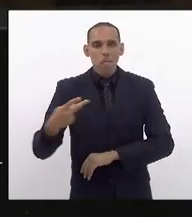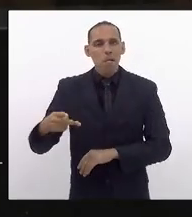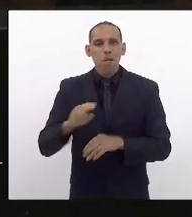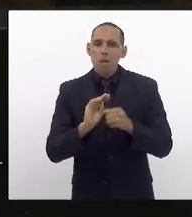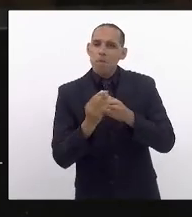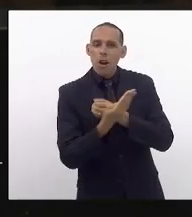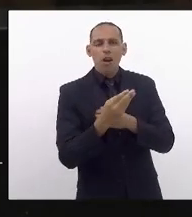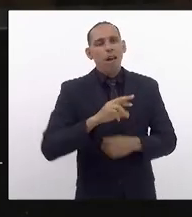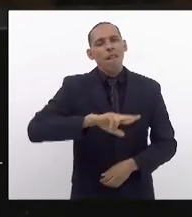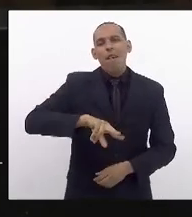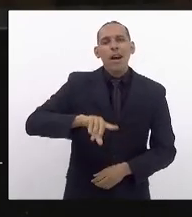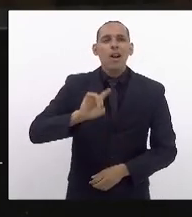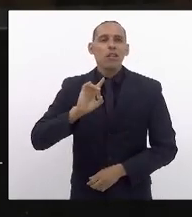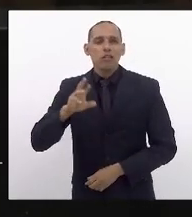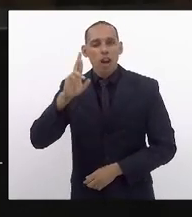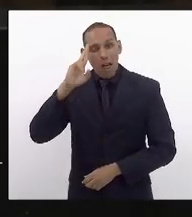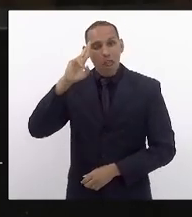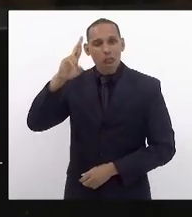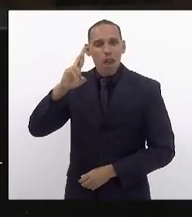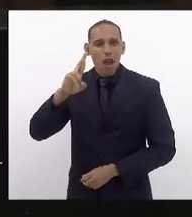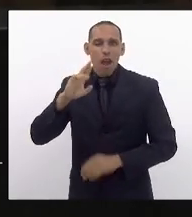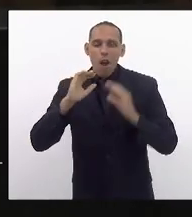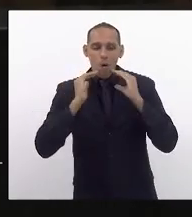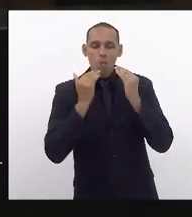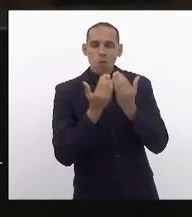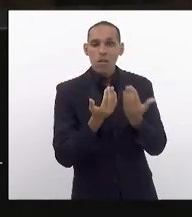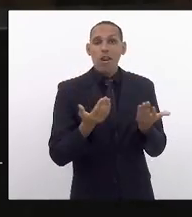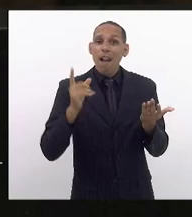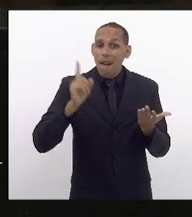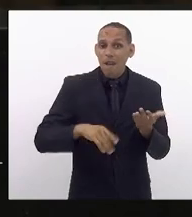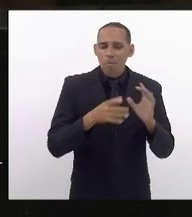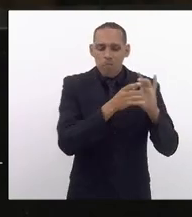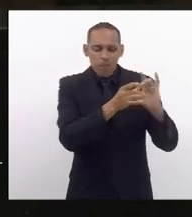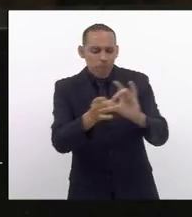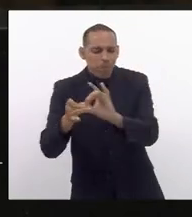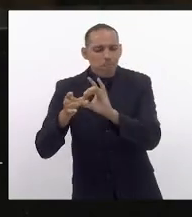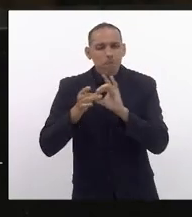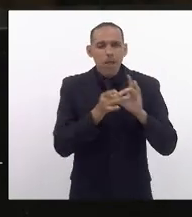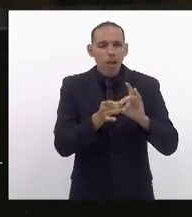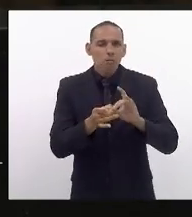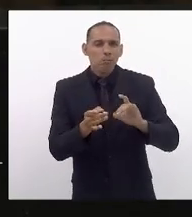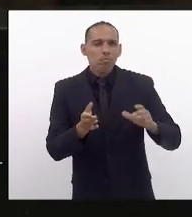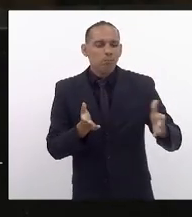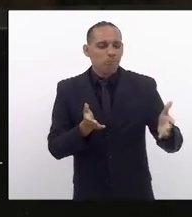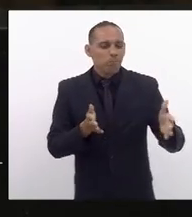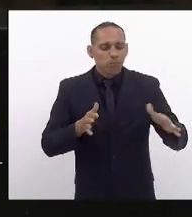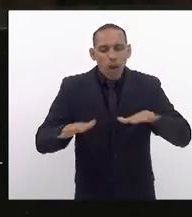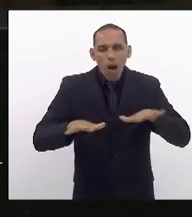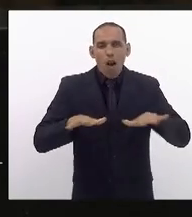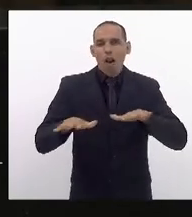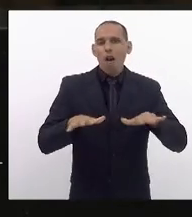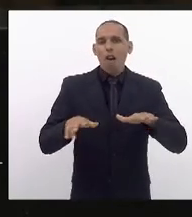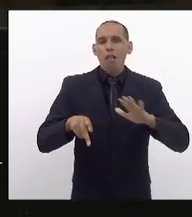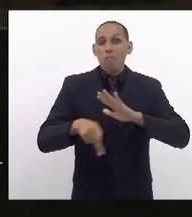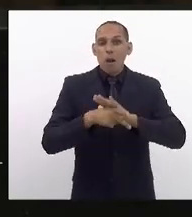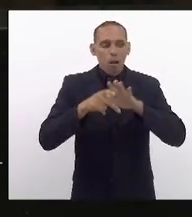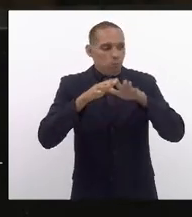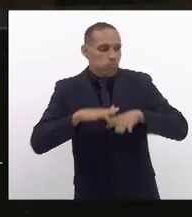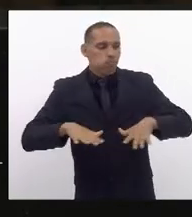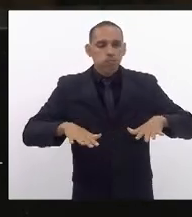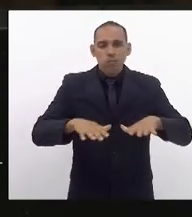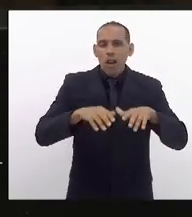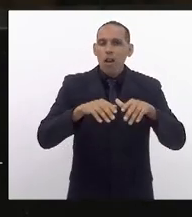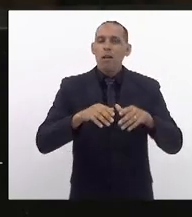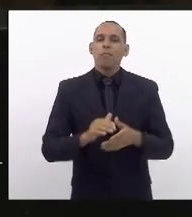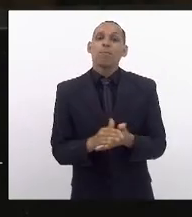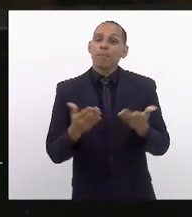próprias lideranças comunitárias. É um envolvimento e mobilização do território. E isso, deputada Tia